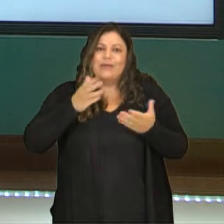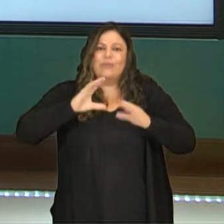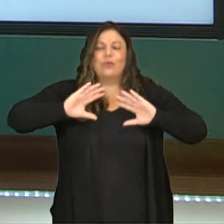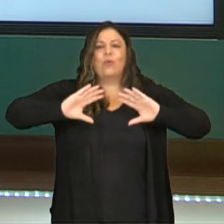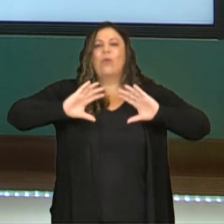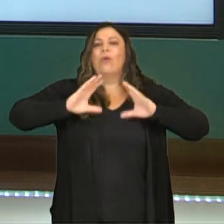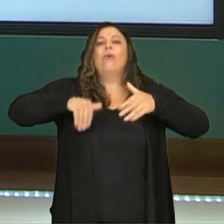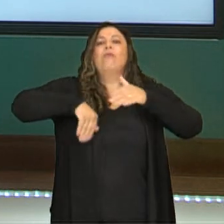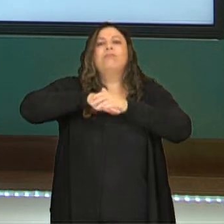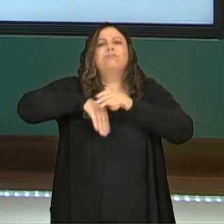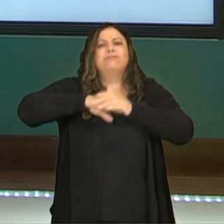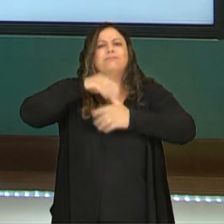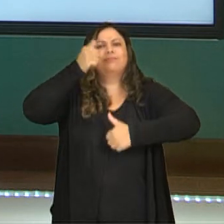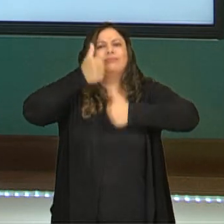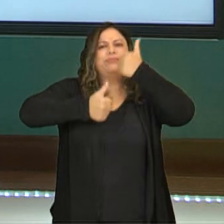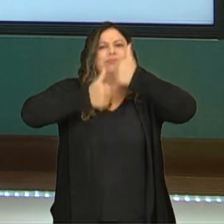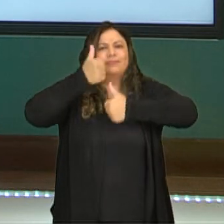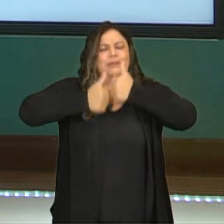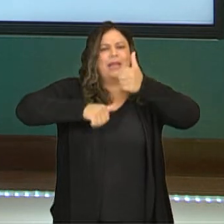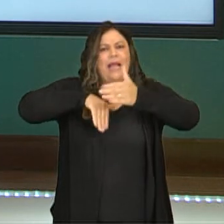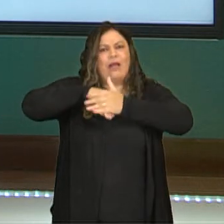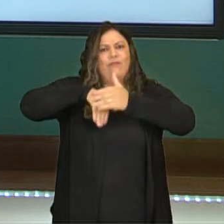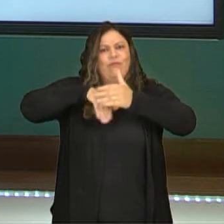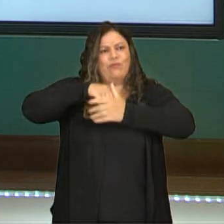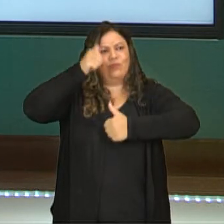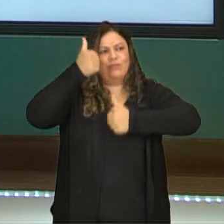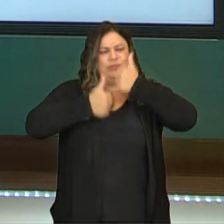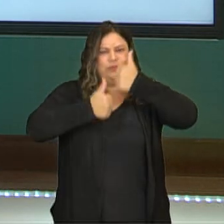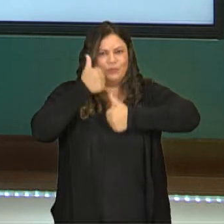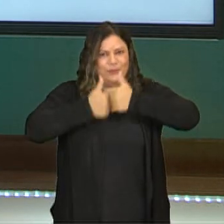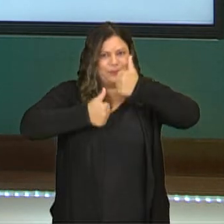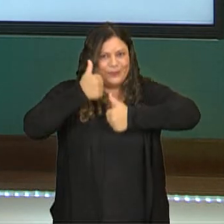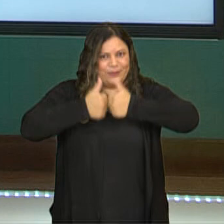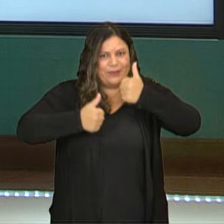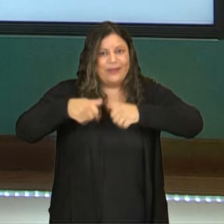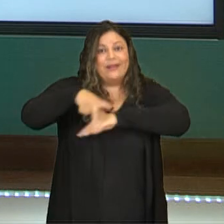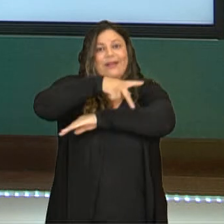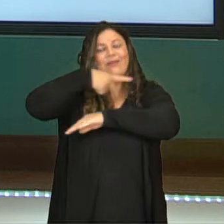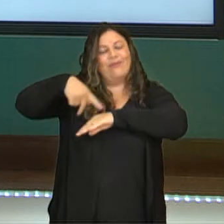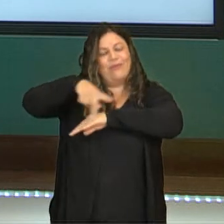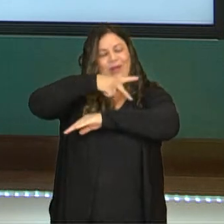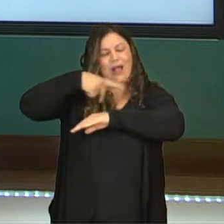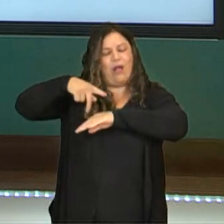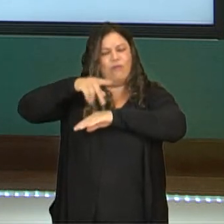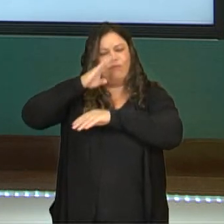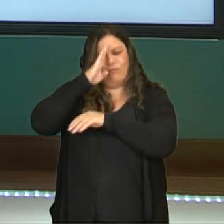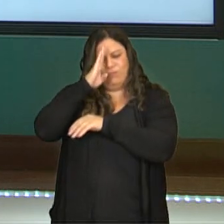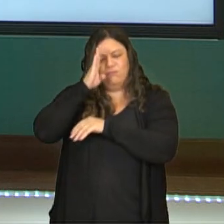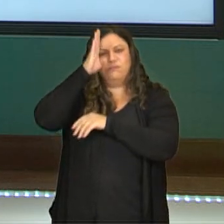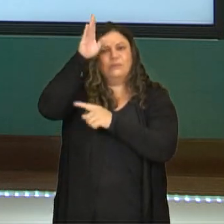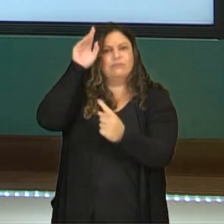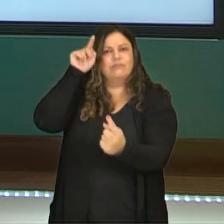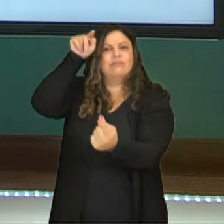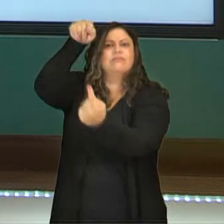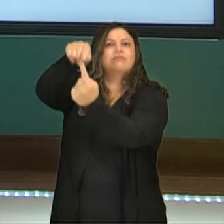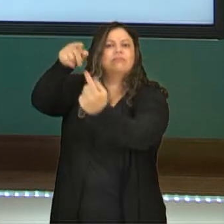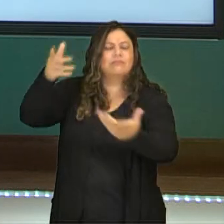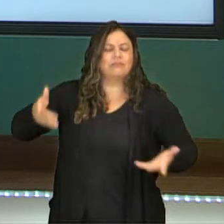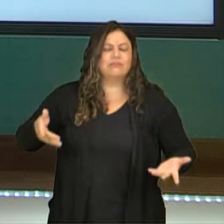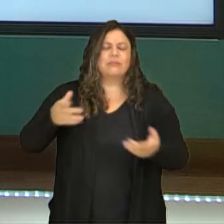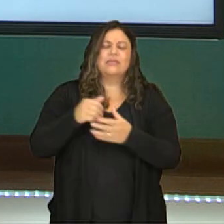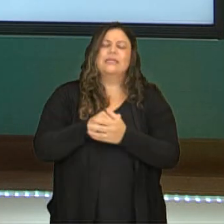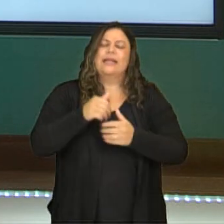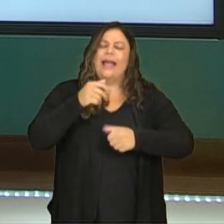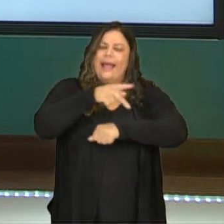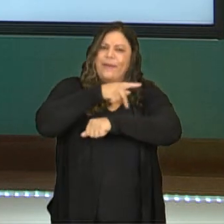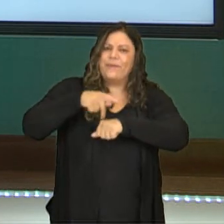futebol, né? O futebol é tido como o país, né, como algo nacional, o Brasil é o país do futebol, mas será